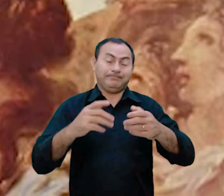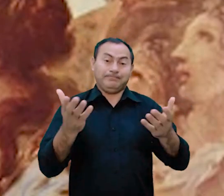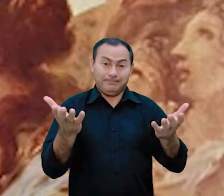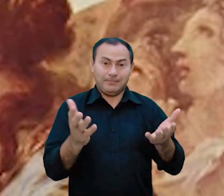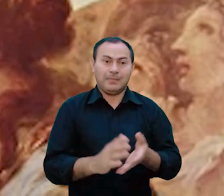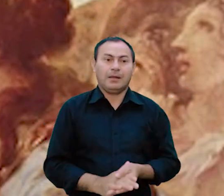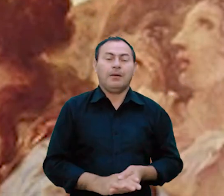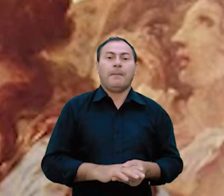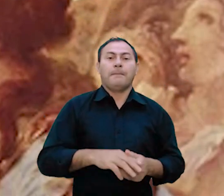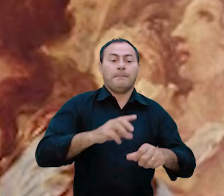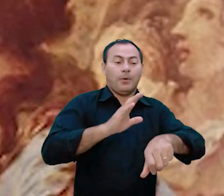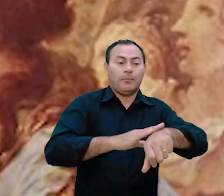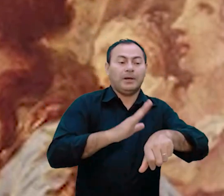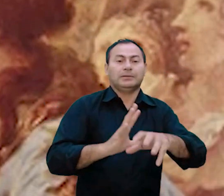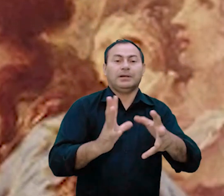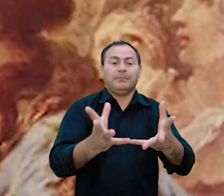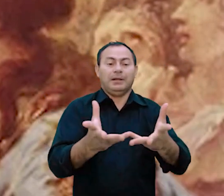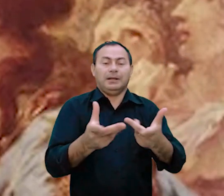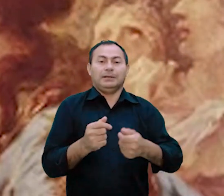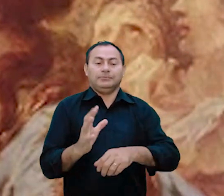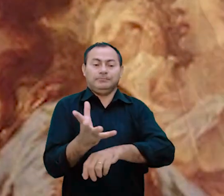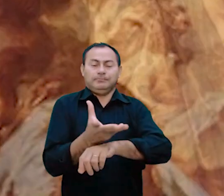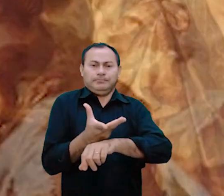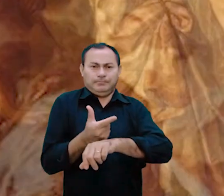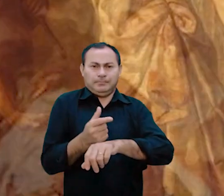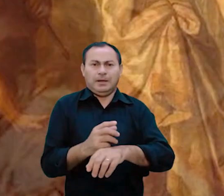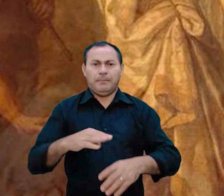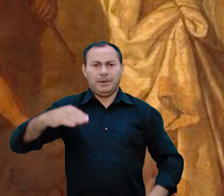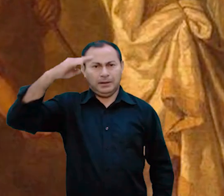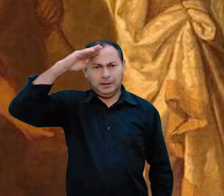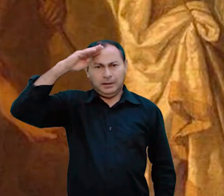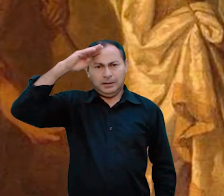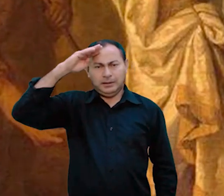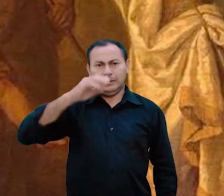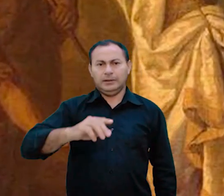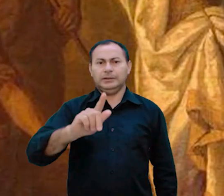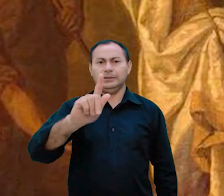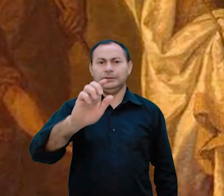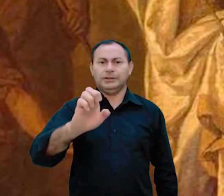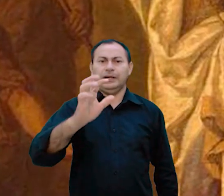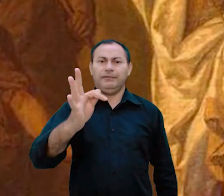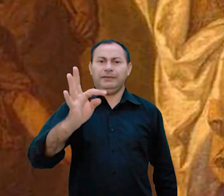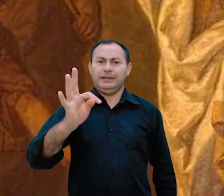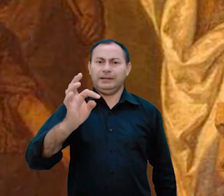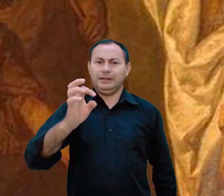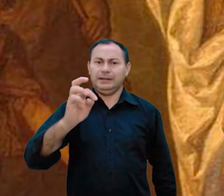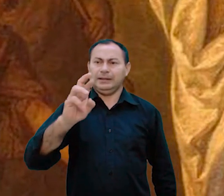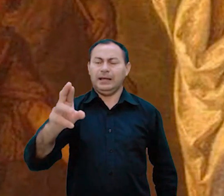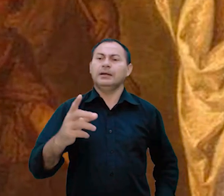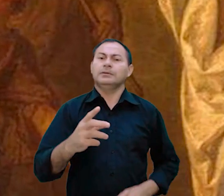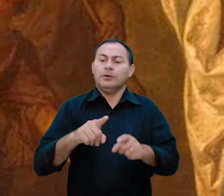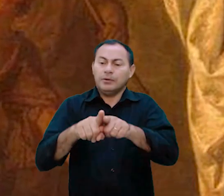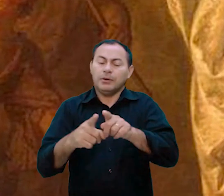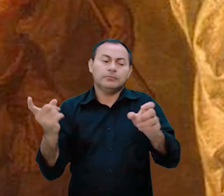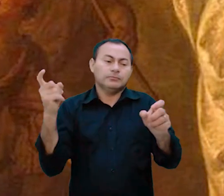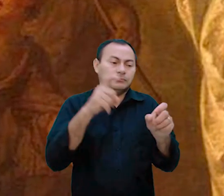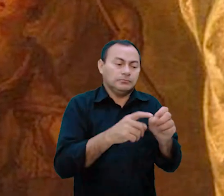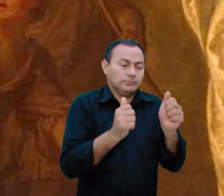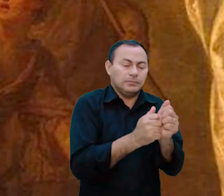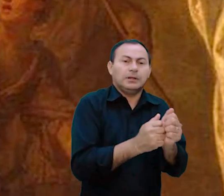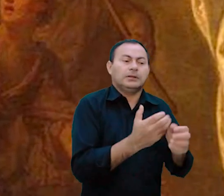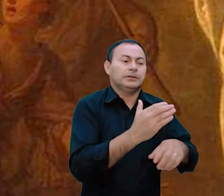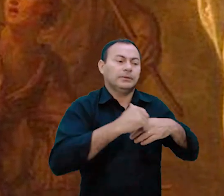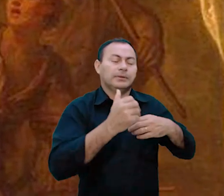precisaram dos momentos de habilidade, ou seja, habilidades militares de Jefté. Seus irmãos se aproximaram dele